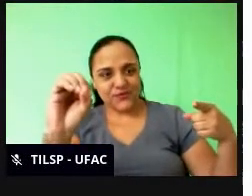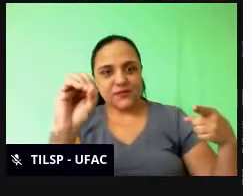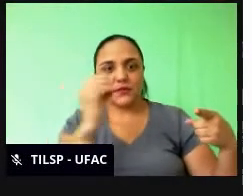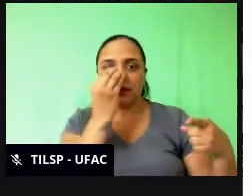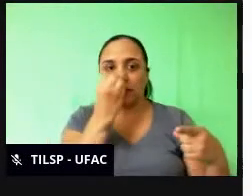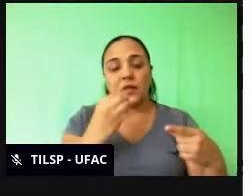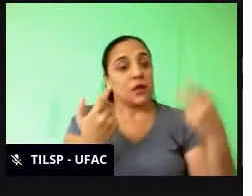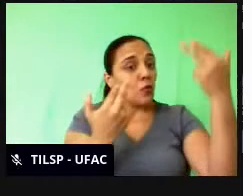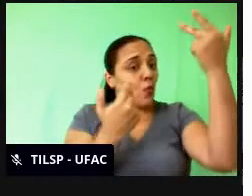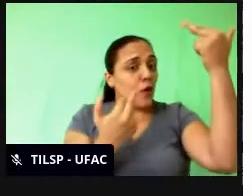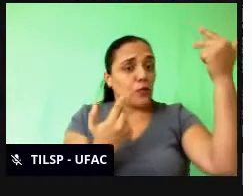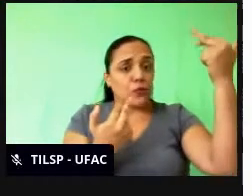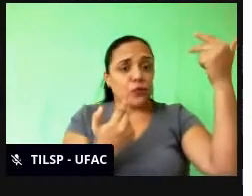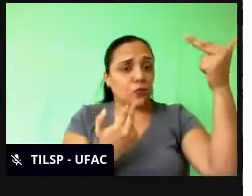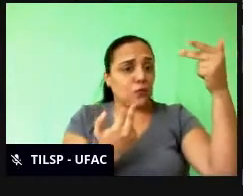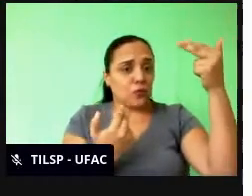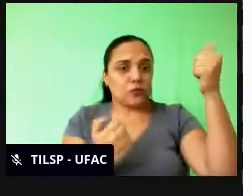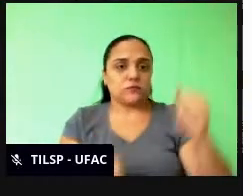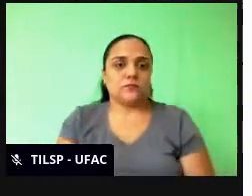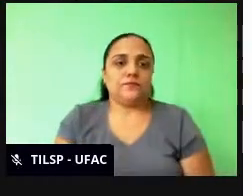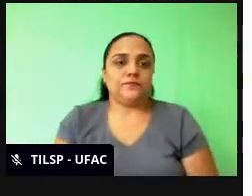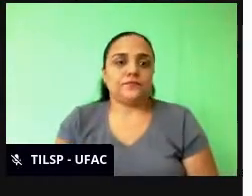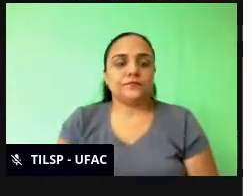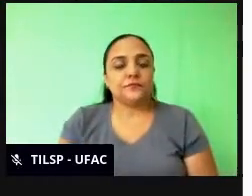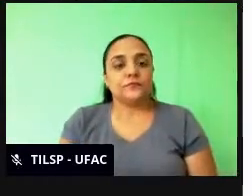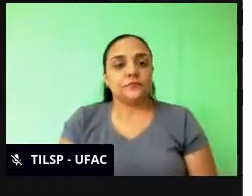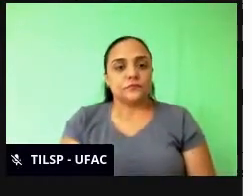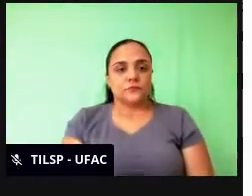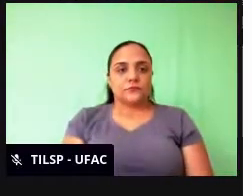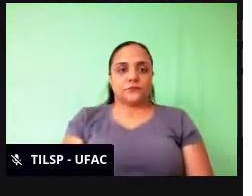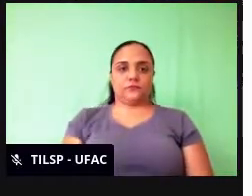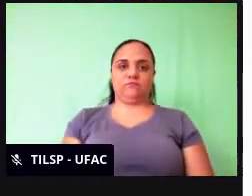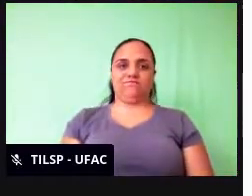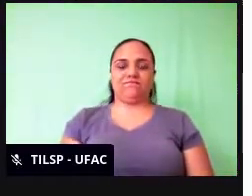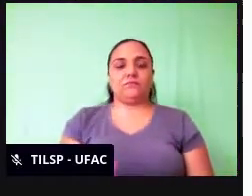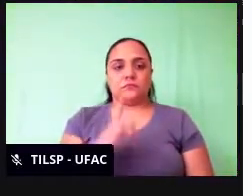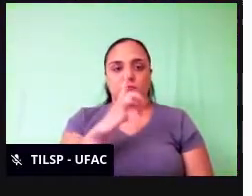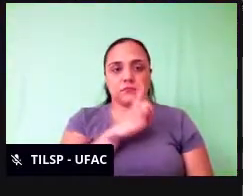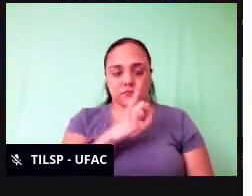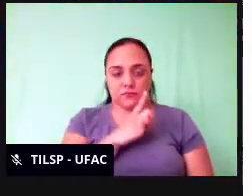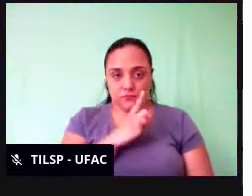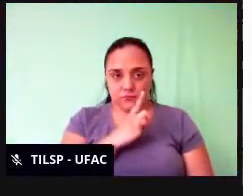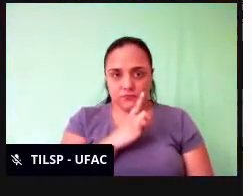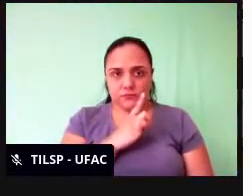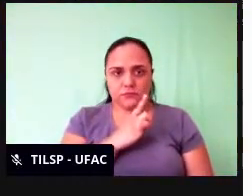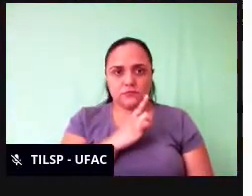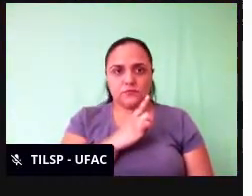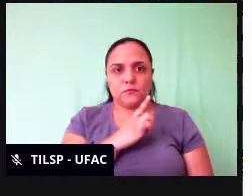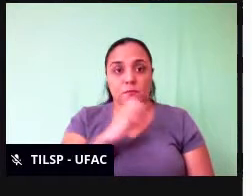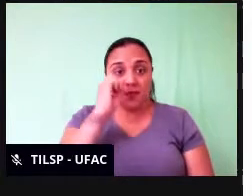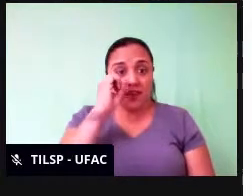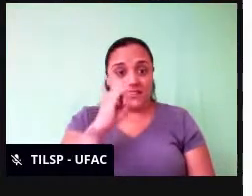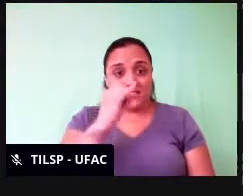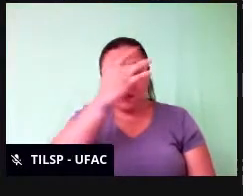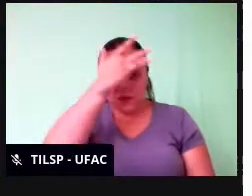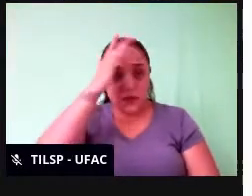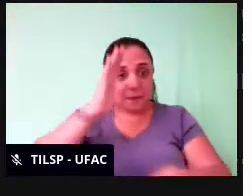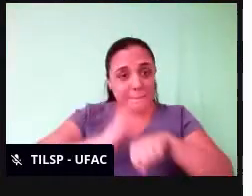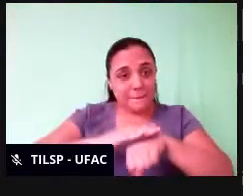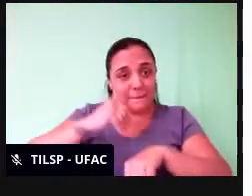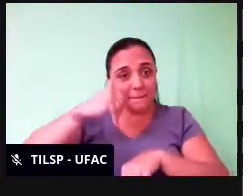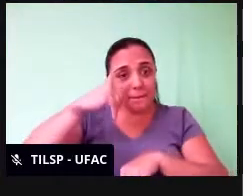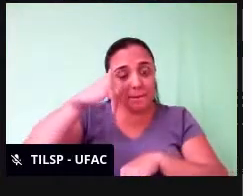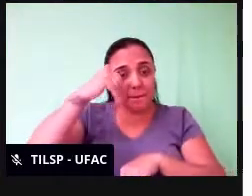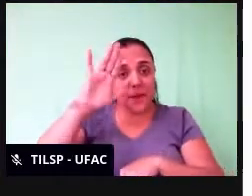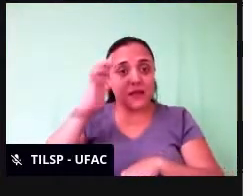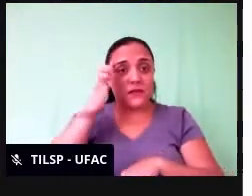a mesma para onívoros e vai estar de acordo com o quê? Com a intensidade e com a